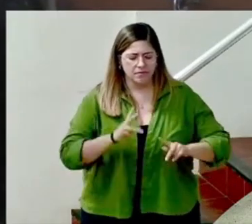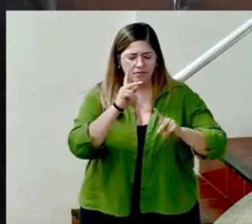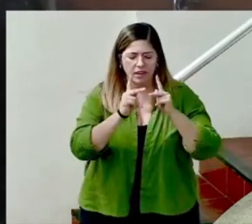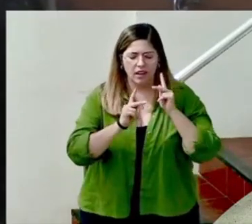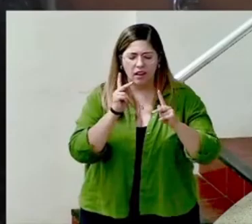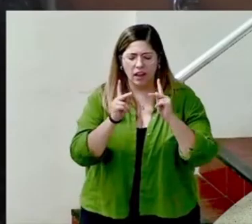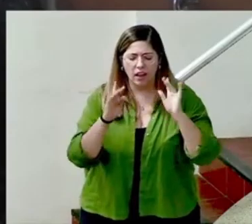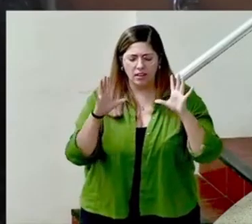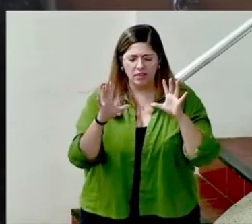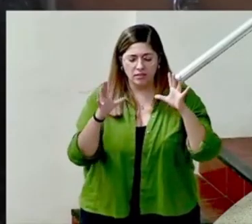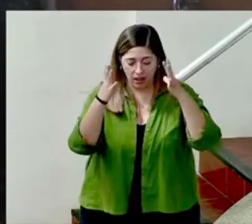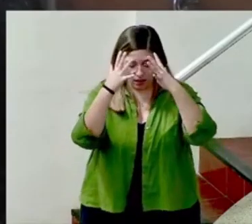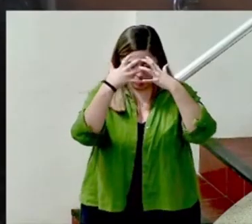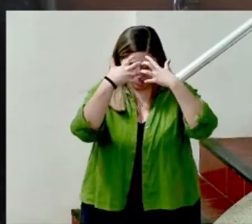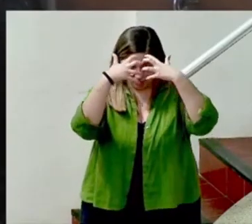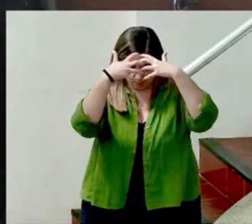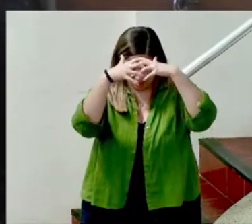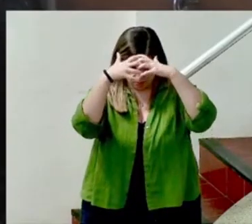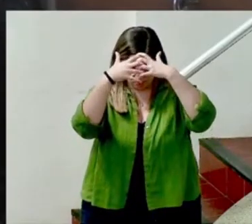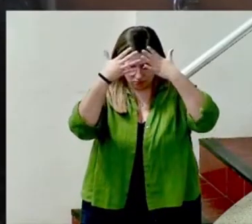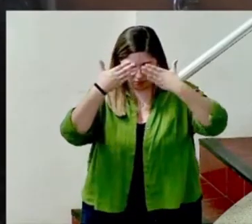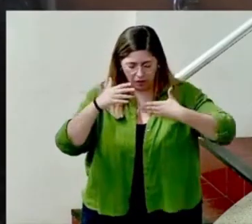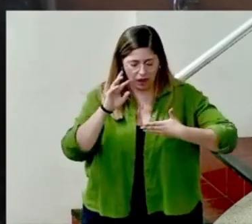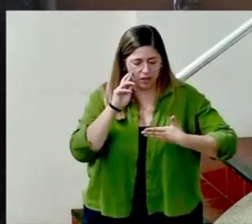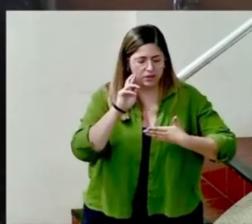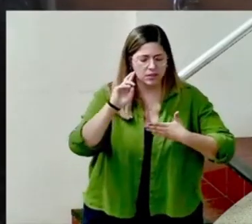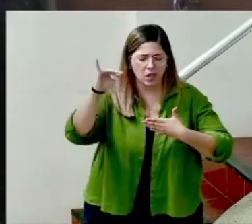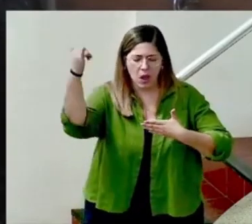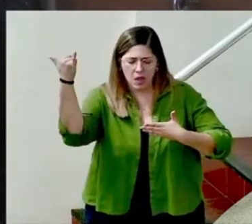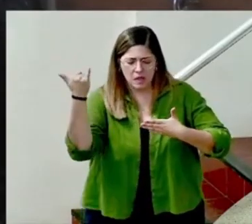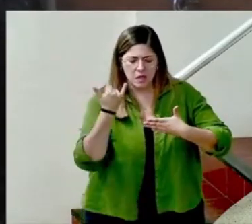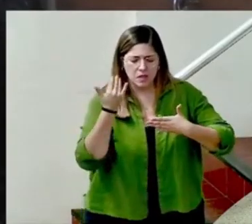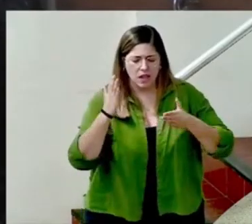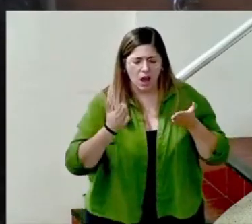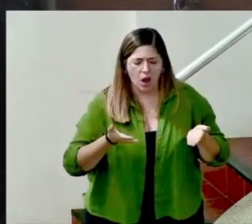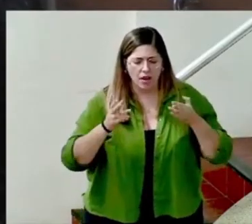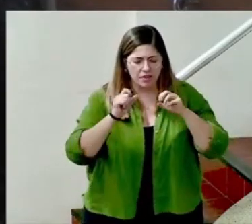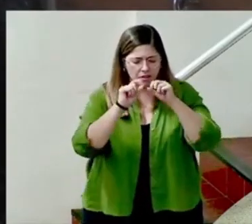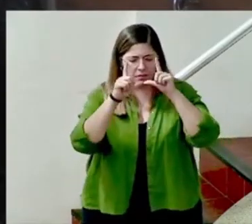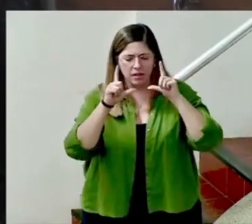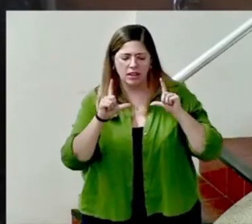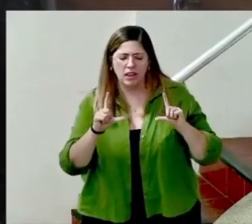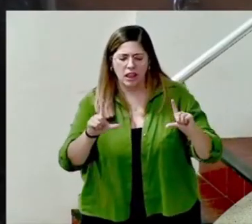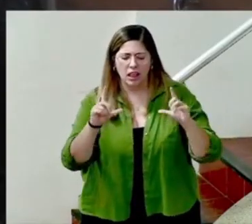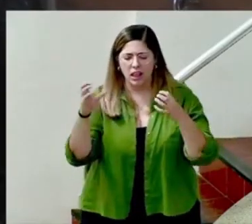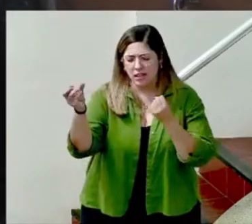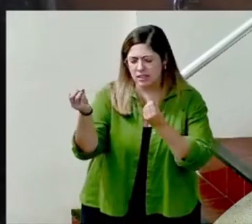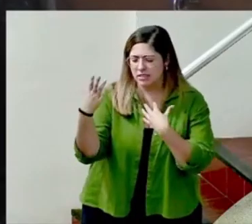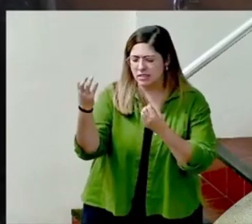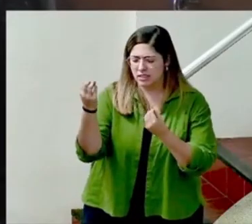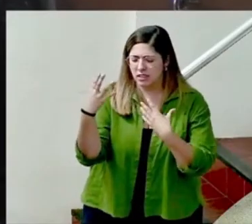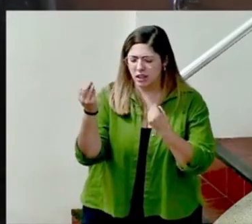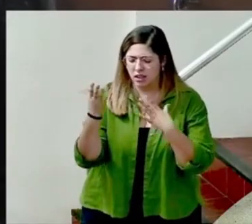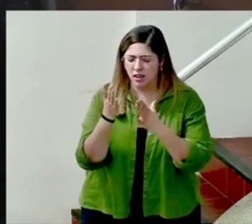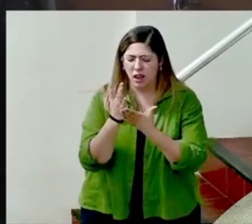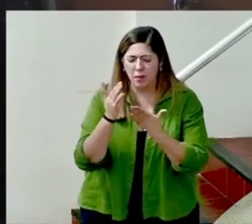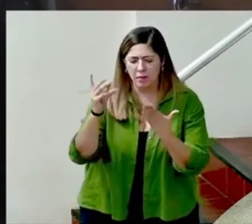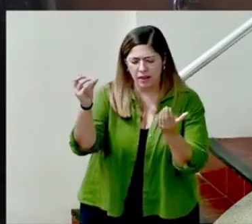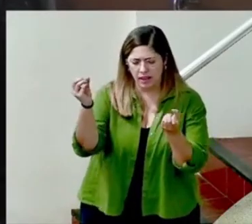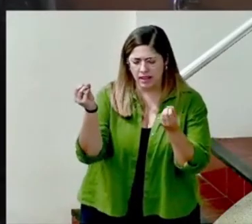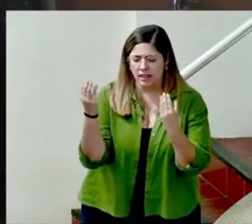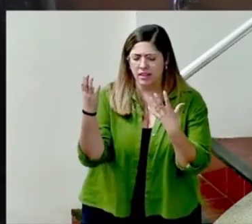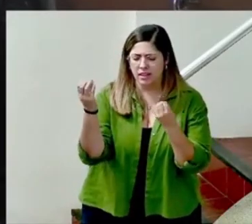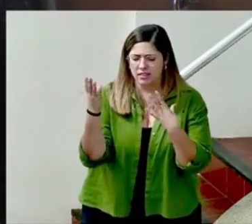corações diante da Tua presença. E fala conosco nesta manhã, Pai. através da Tua palavra.